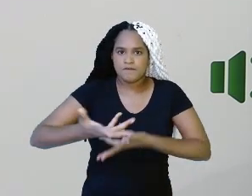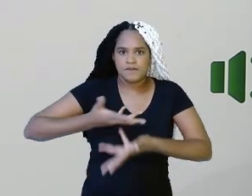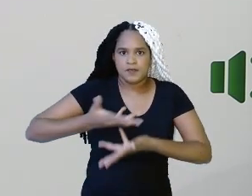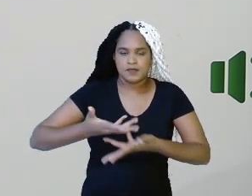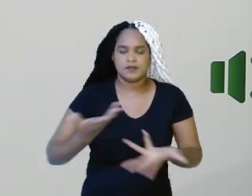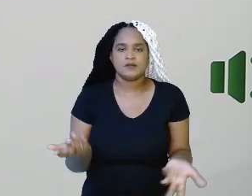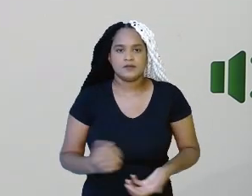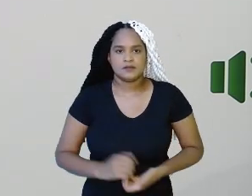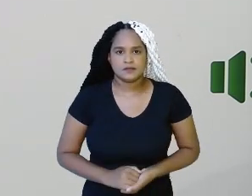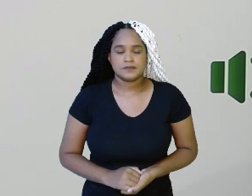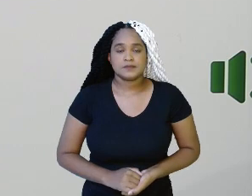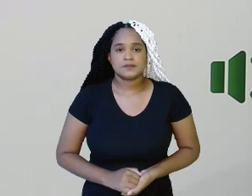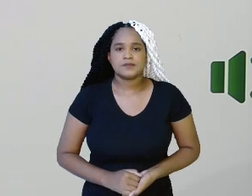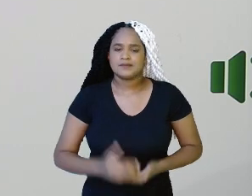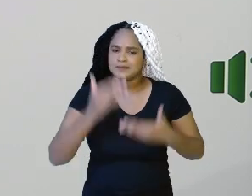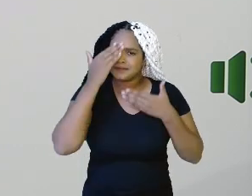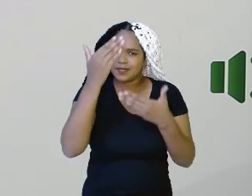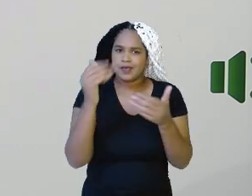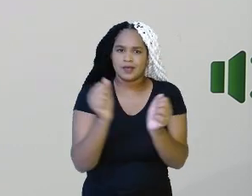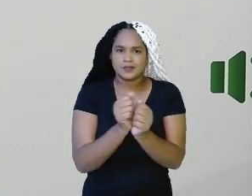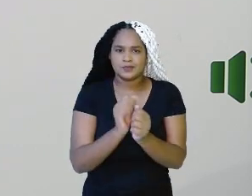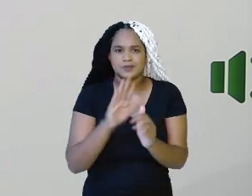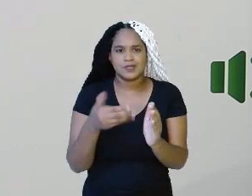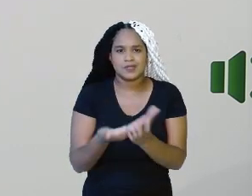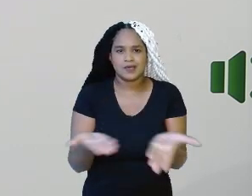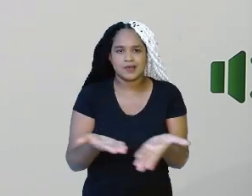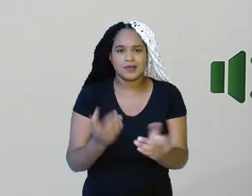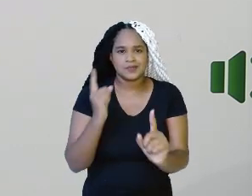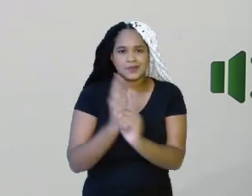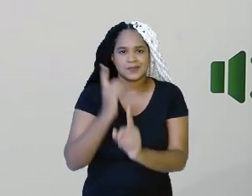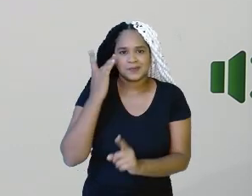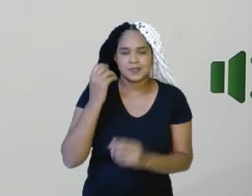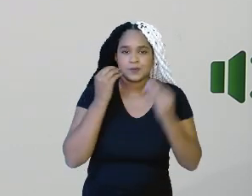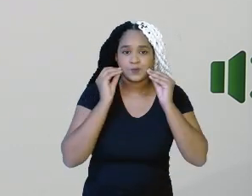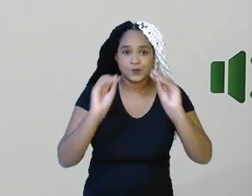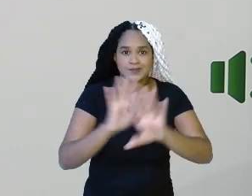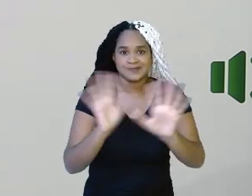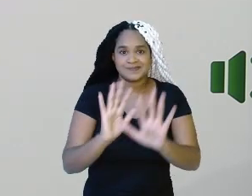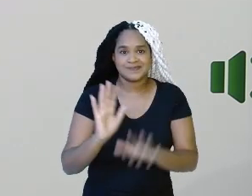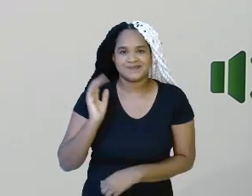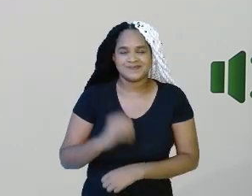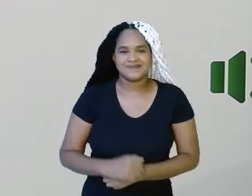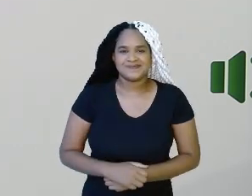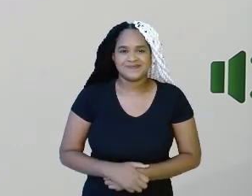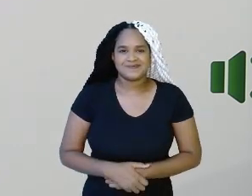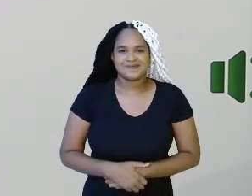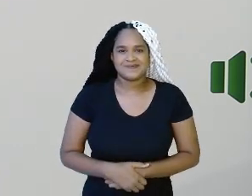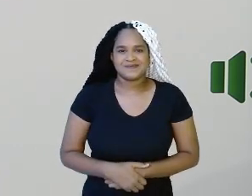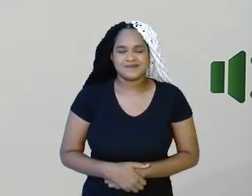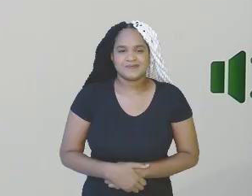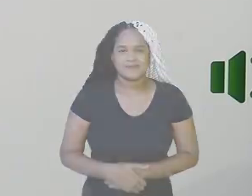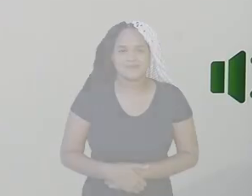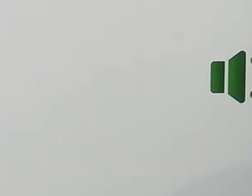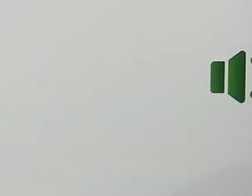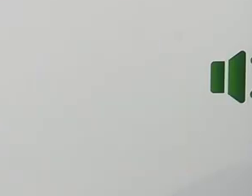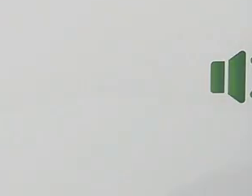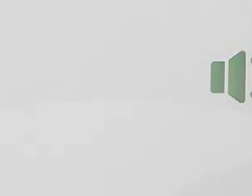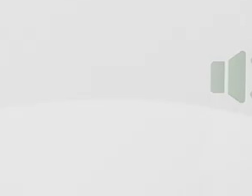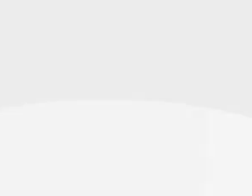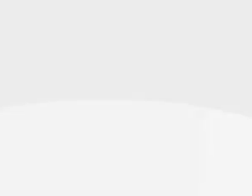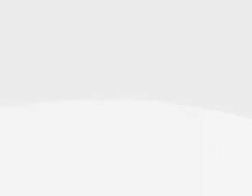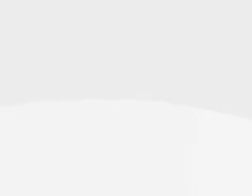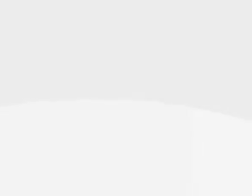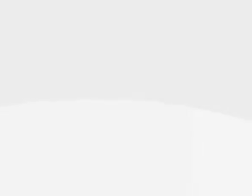no mais, muito obrigada pela companhia, a gente se vê amanhã. Beijão, ó, até a próxima, tchau!